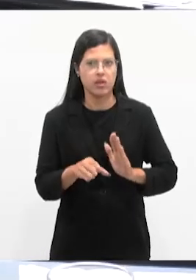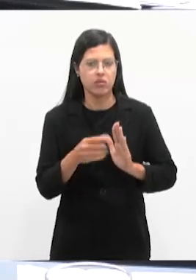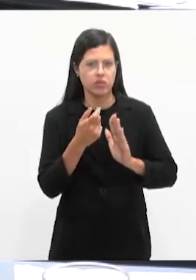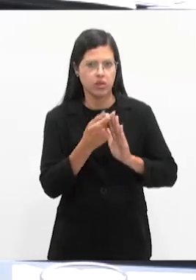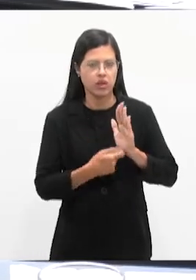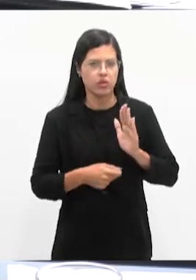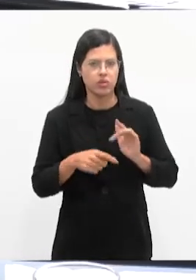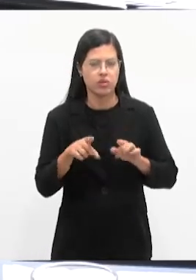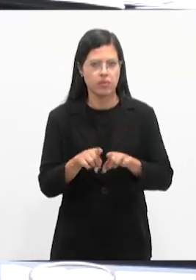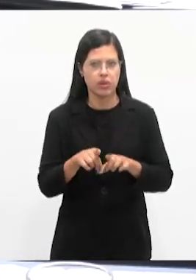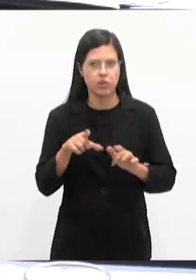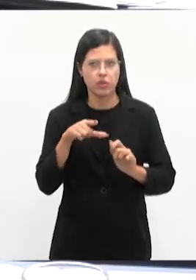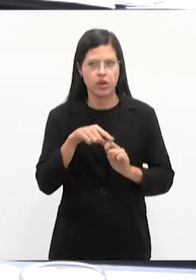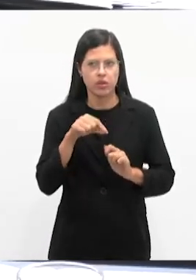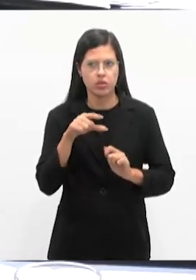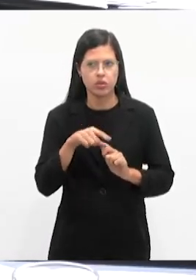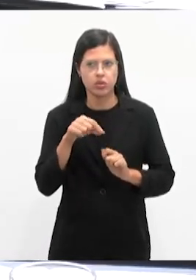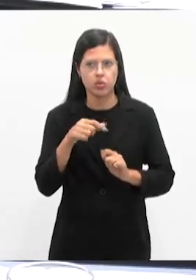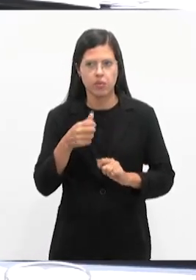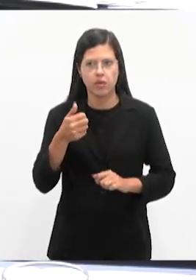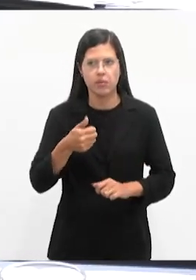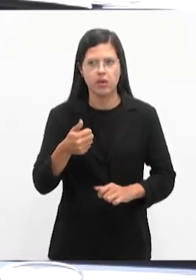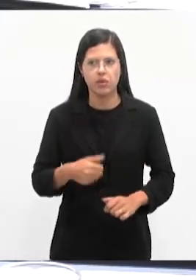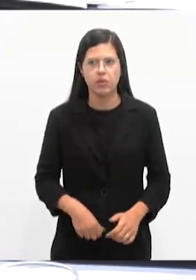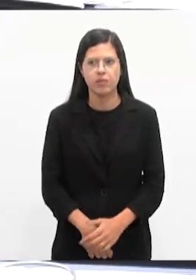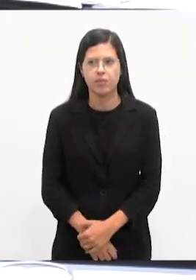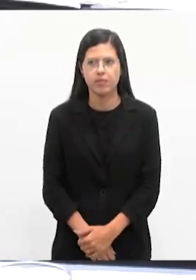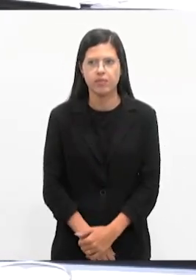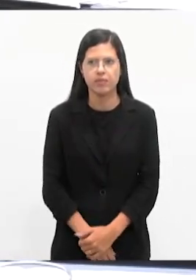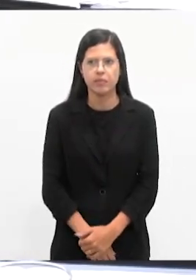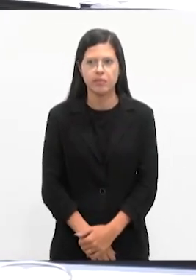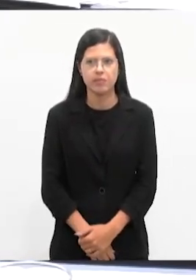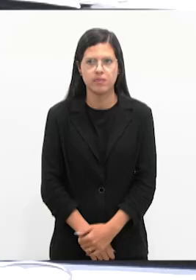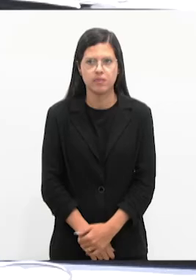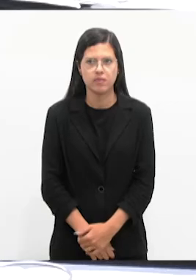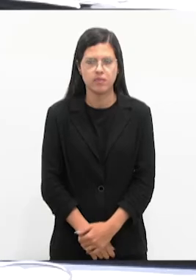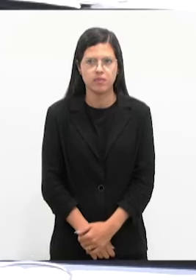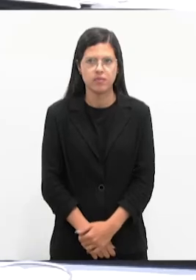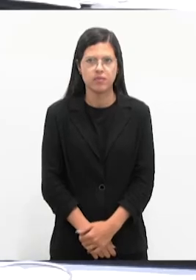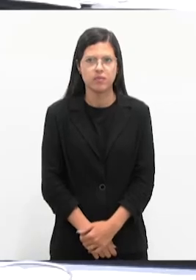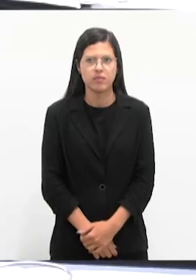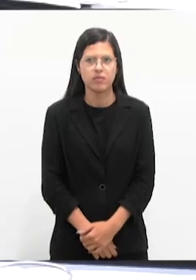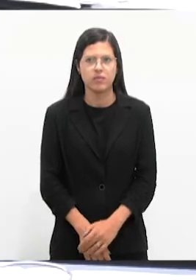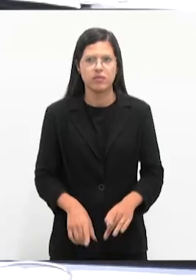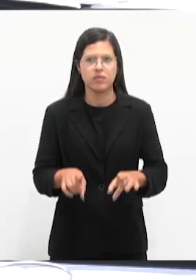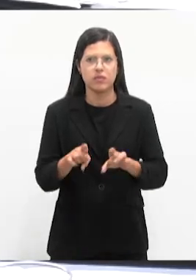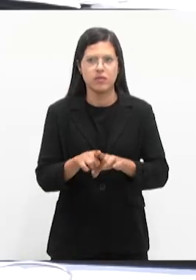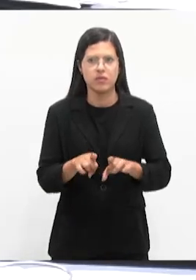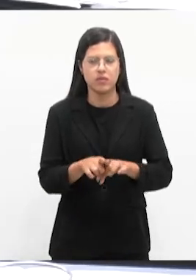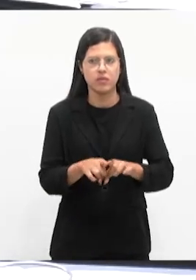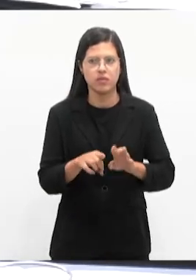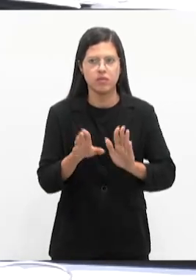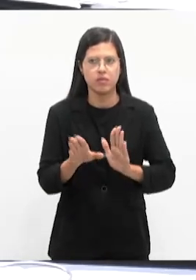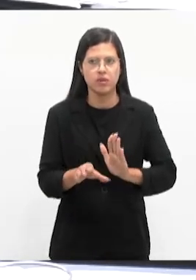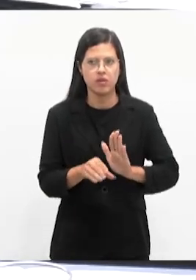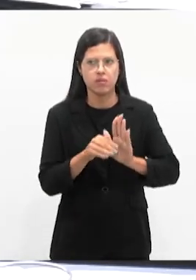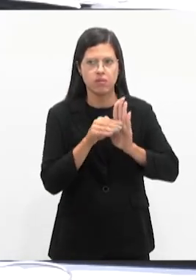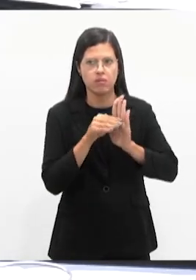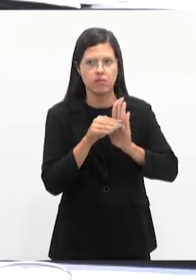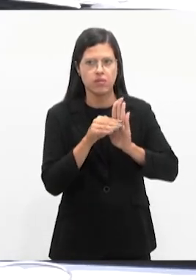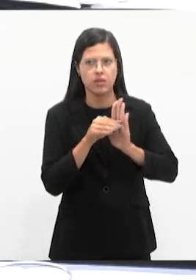no artigo 1º. E também a emenda...